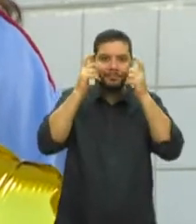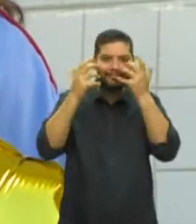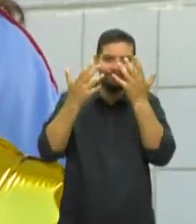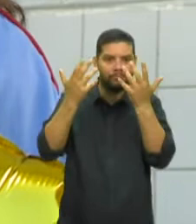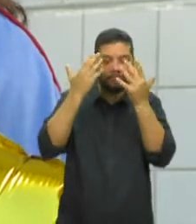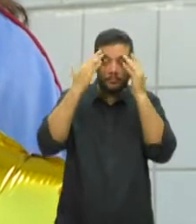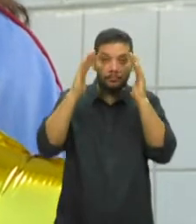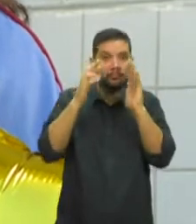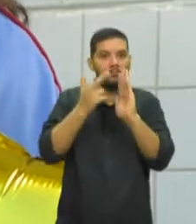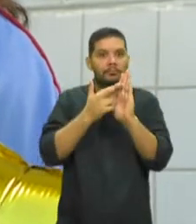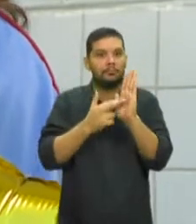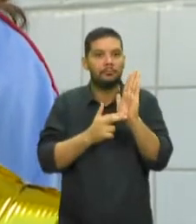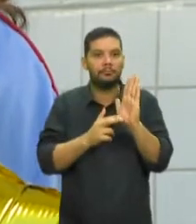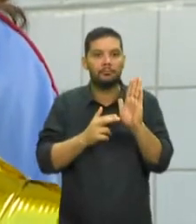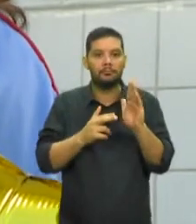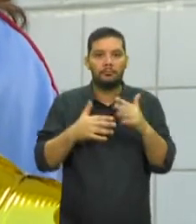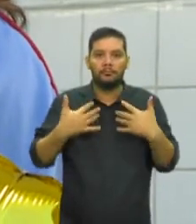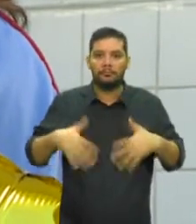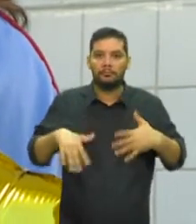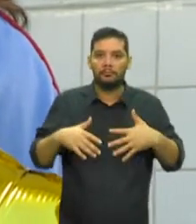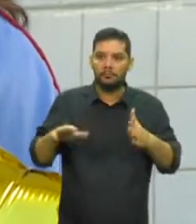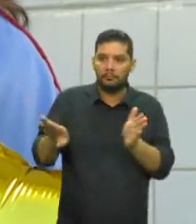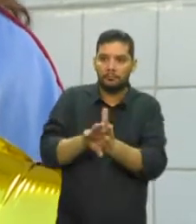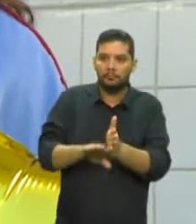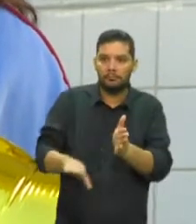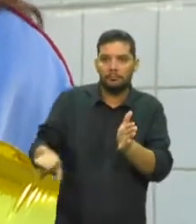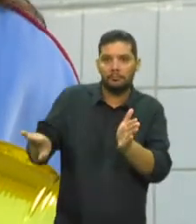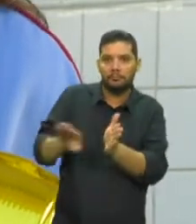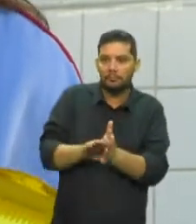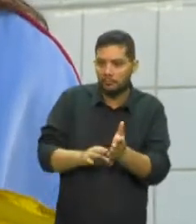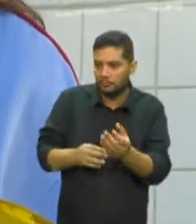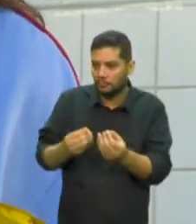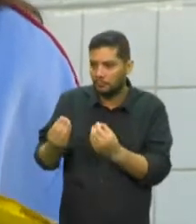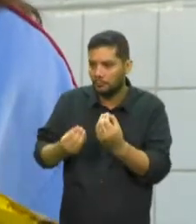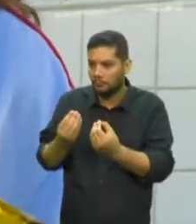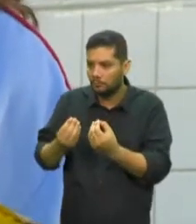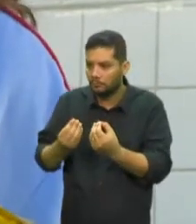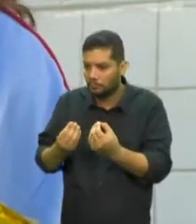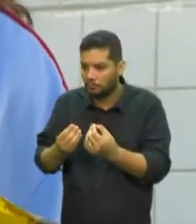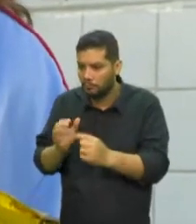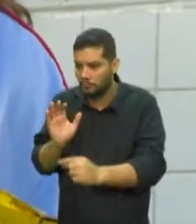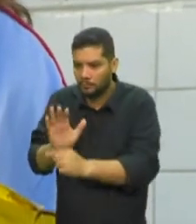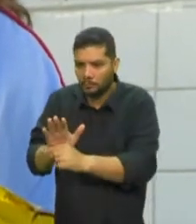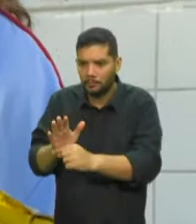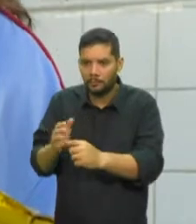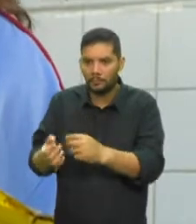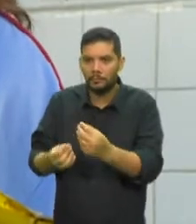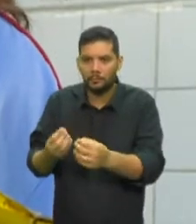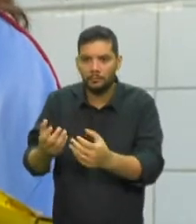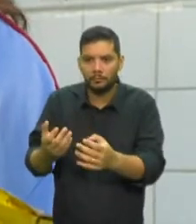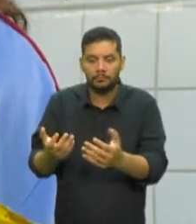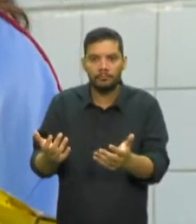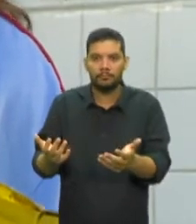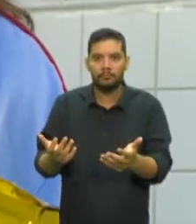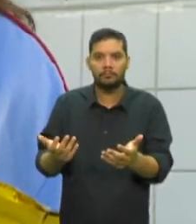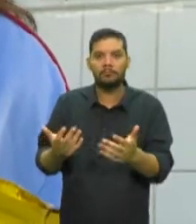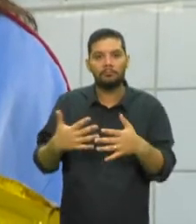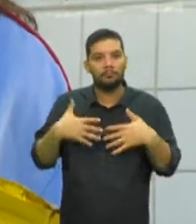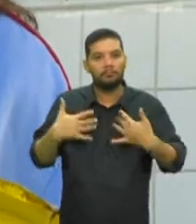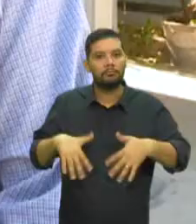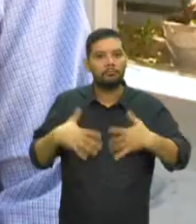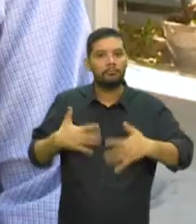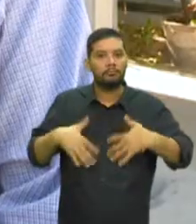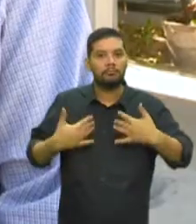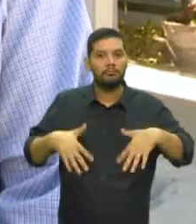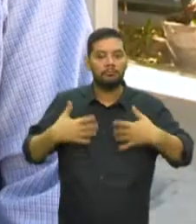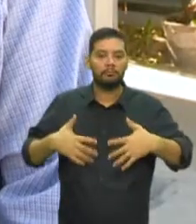nós, porque os pacientes chegavam, a gente não sabia como fazer, e vivia o terror no olhar dos